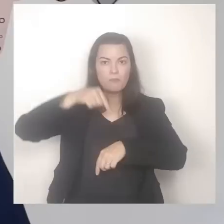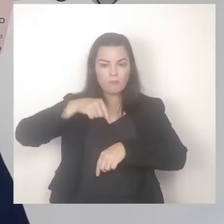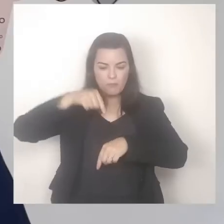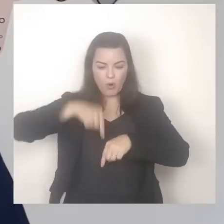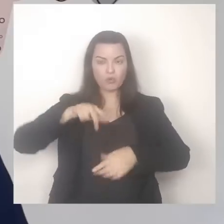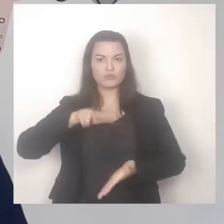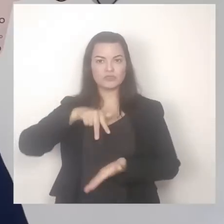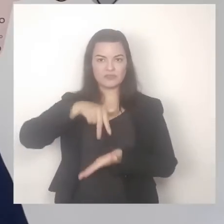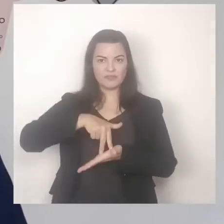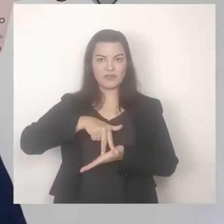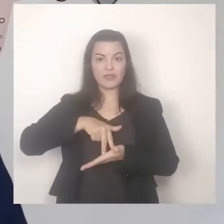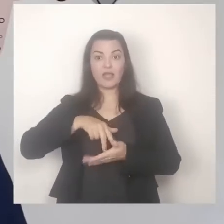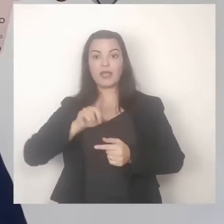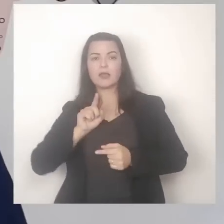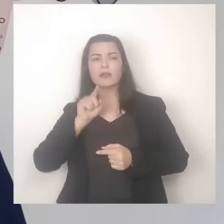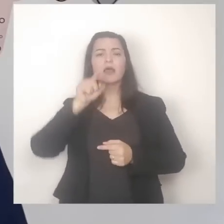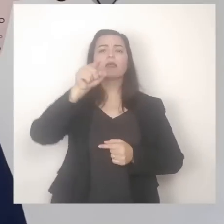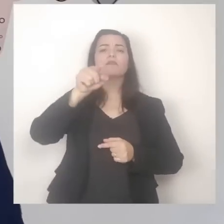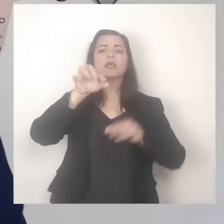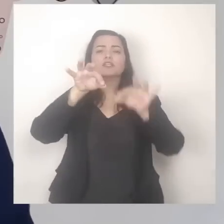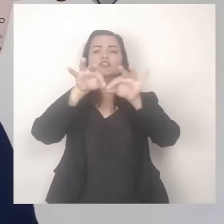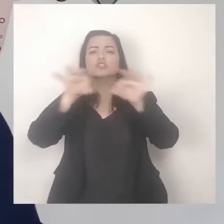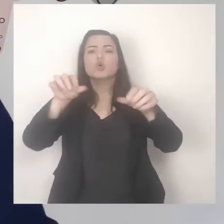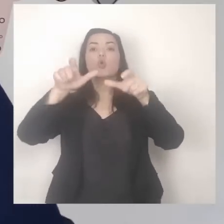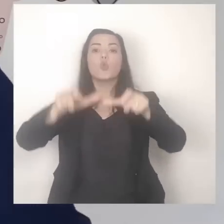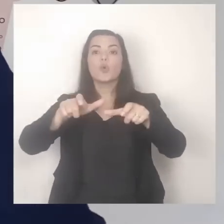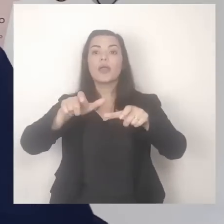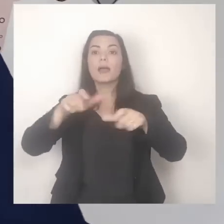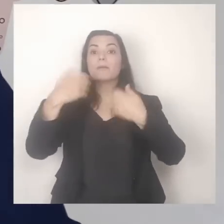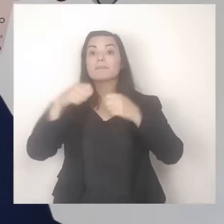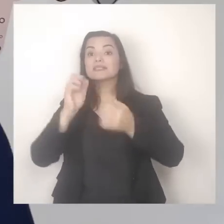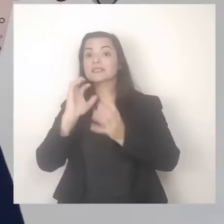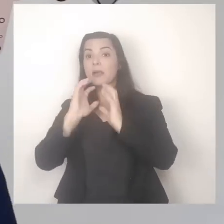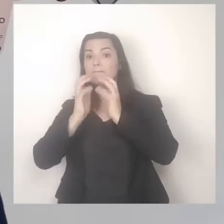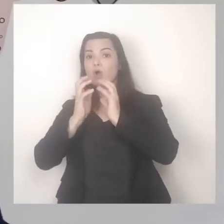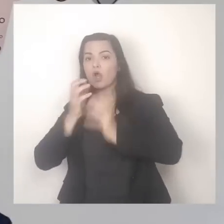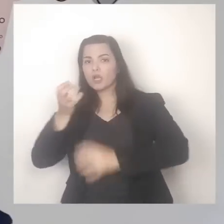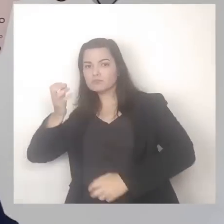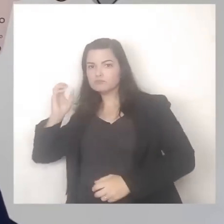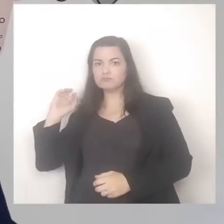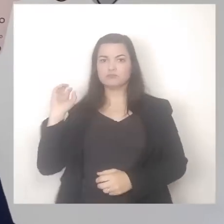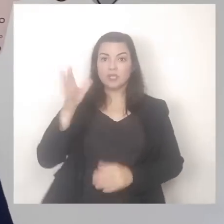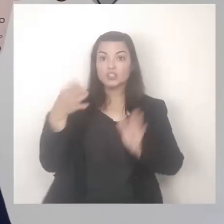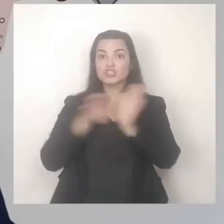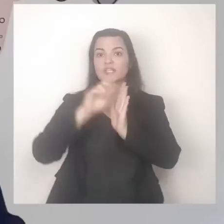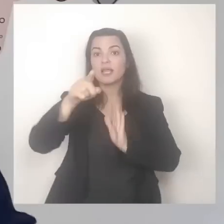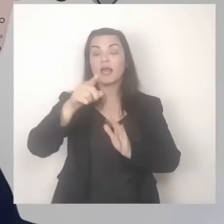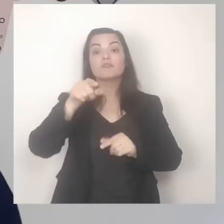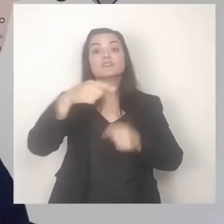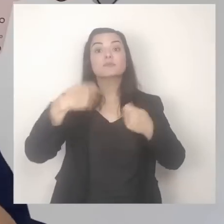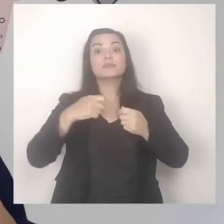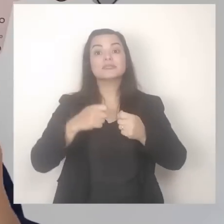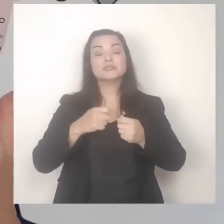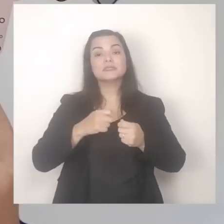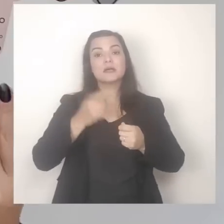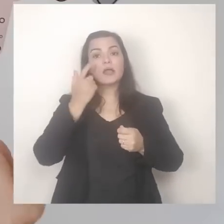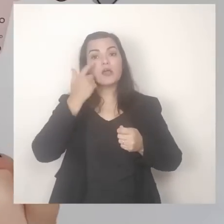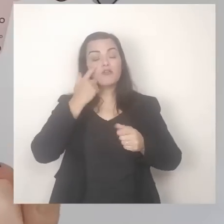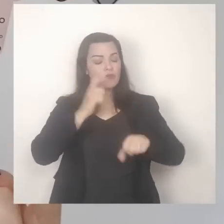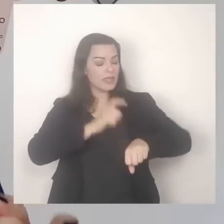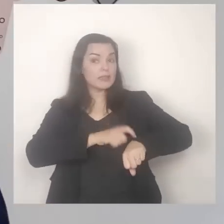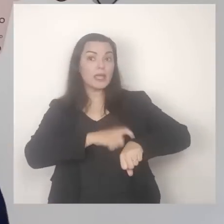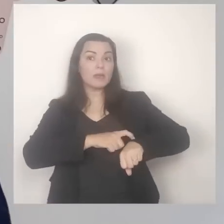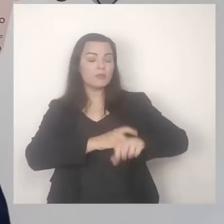precisa acertar essa bola de meia, tá bom? E aí você vai medir o tempo. Quanto tempo